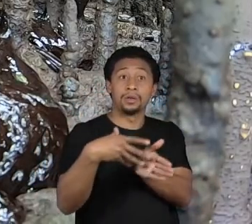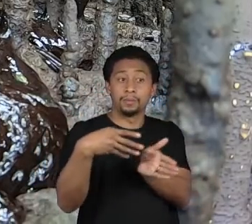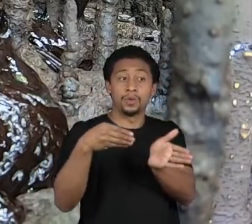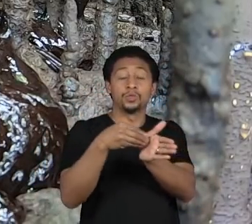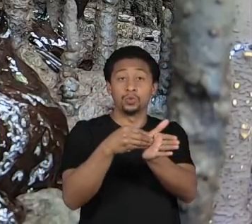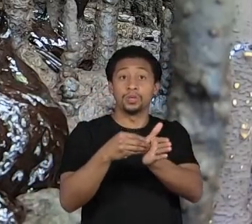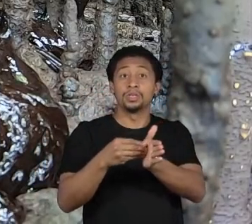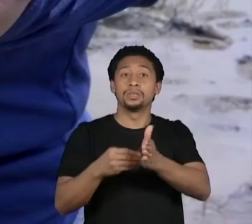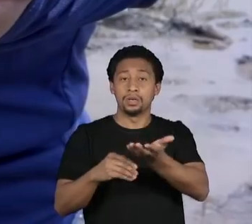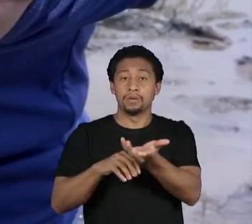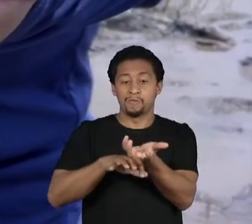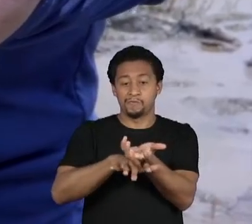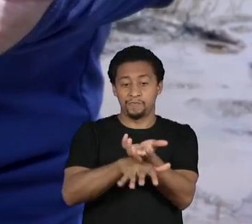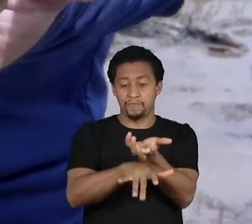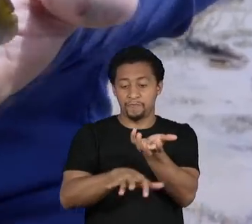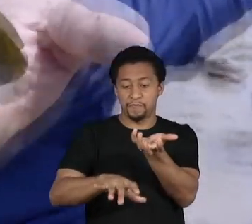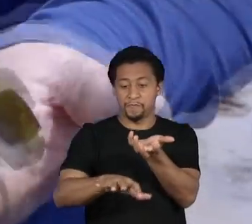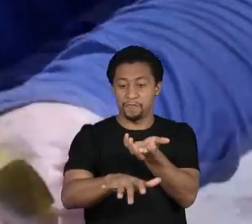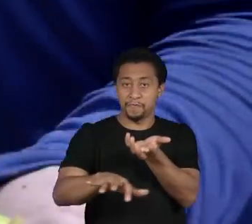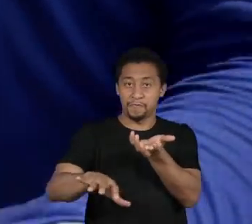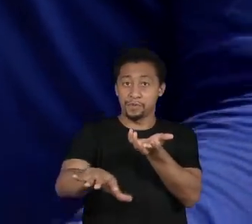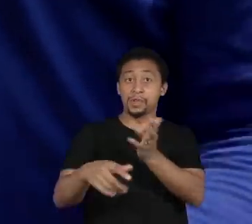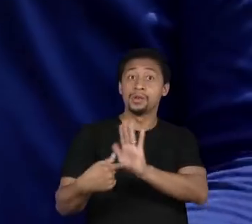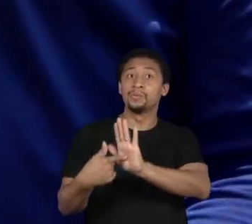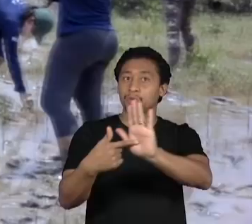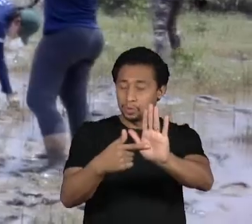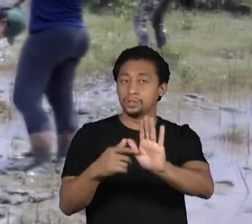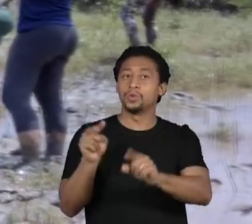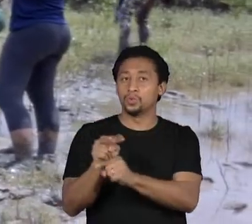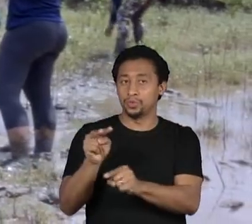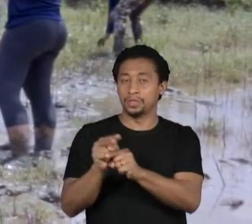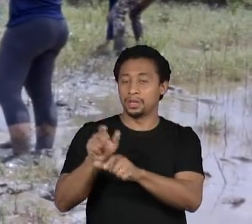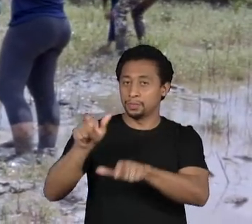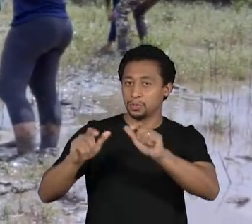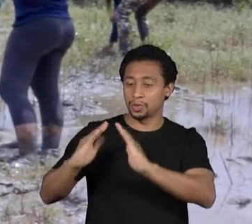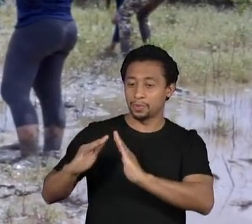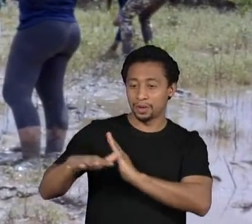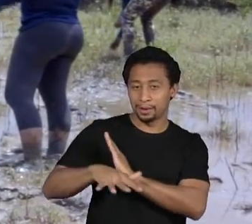participação fundamental das comunidades ribeirinhas.